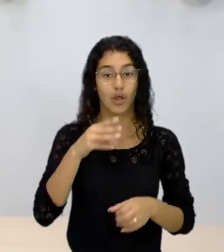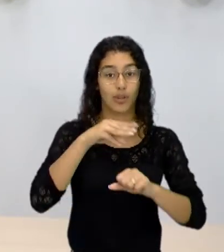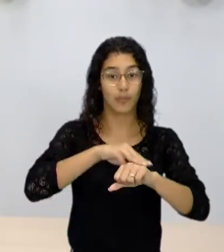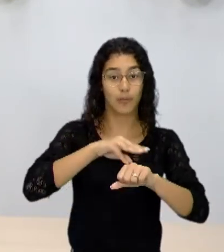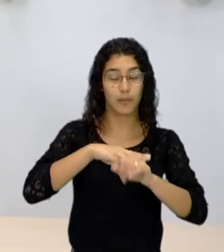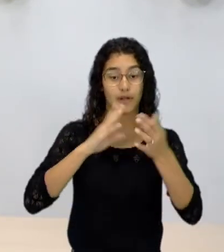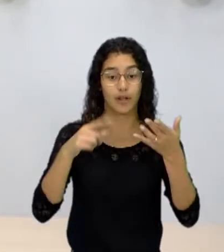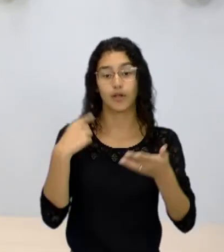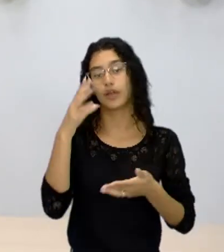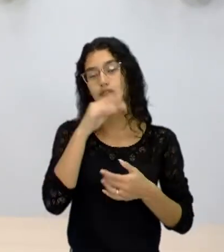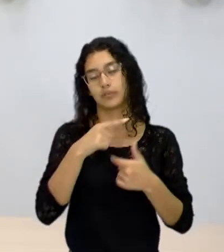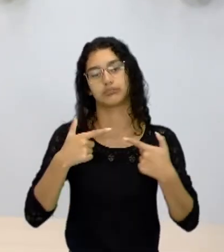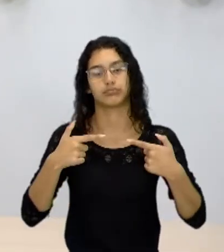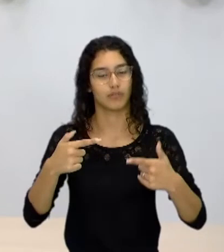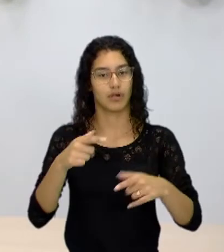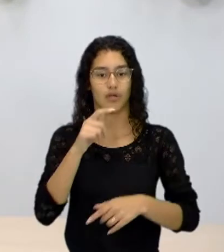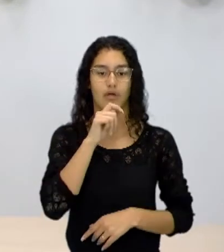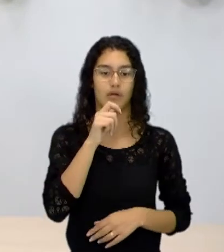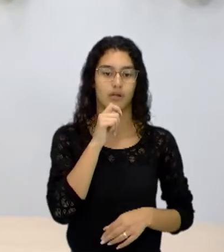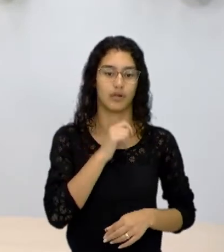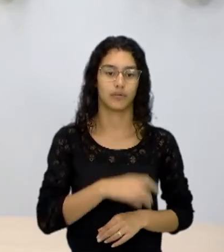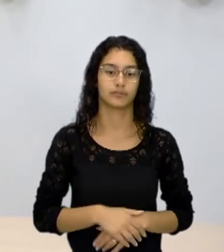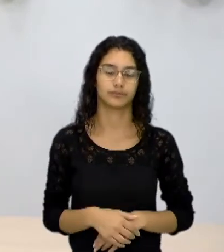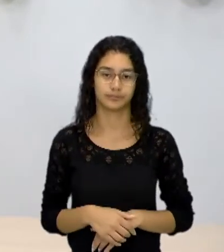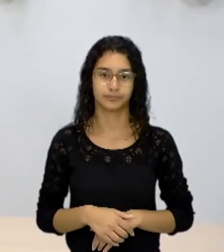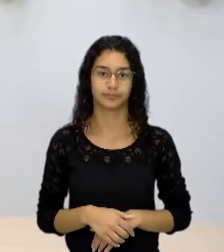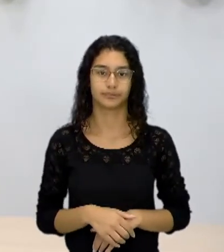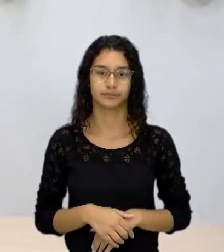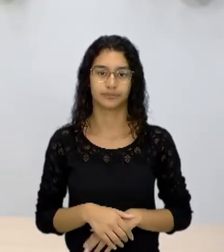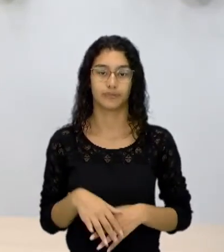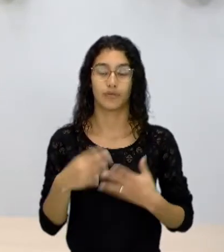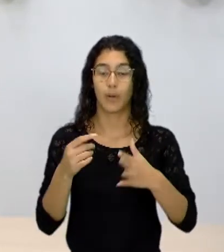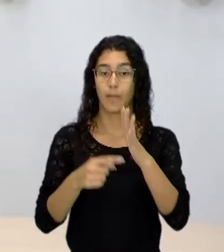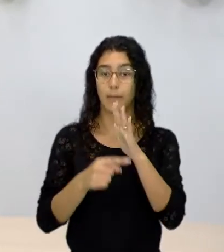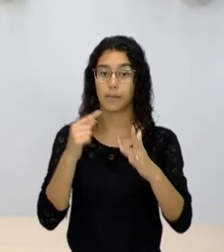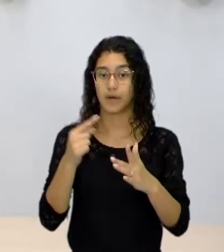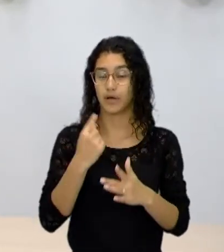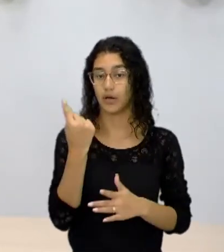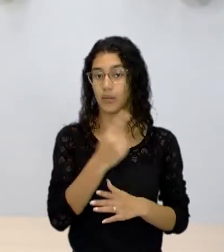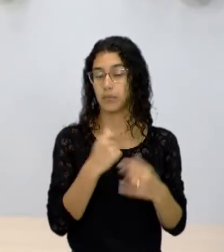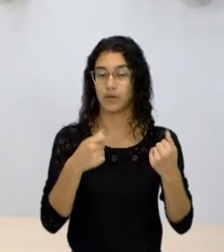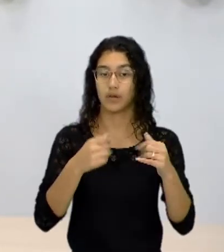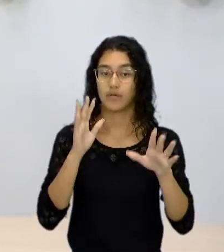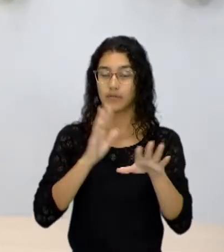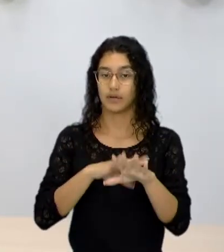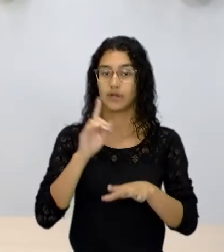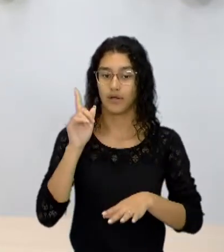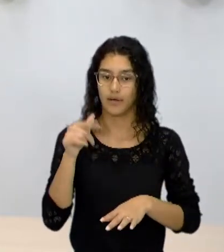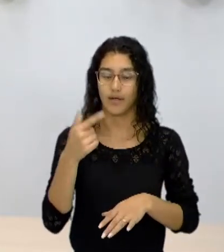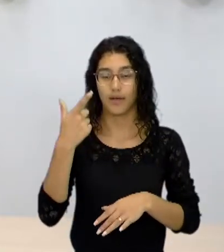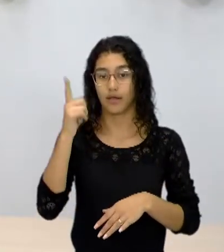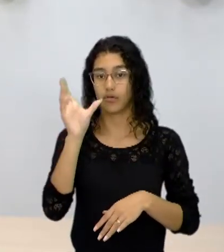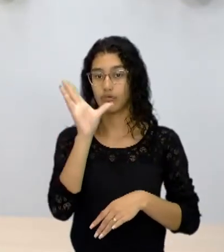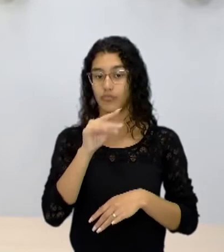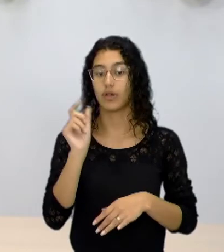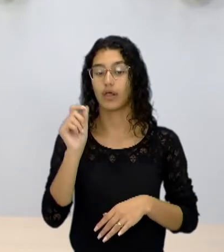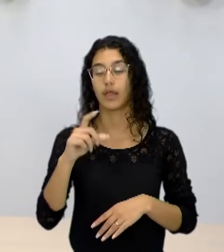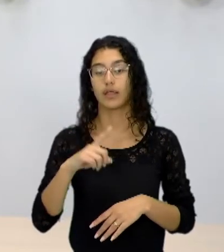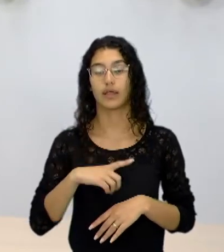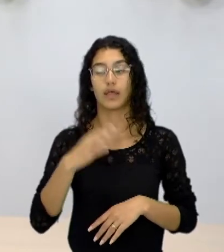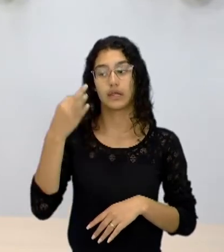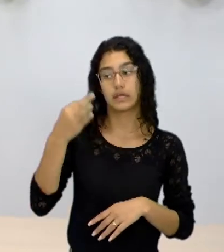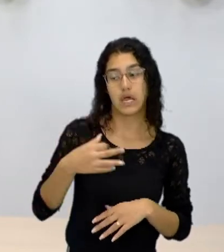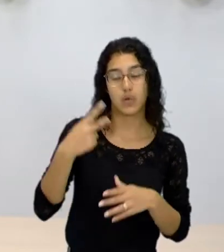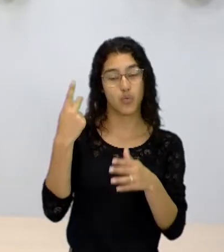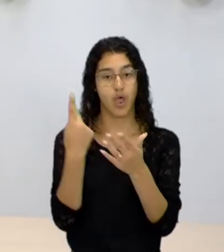a gente ainda fala em guerra, né? É um absurdo. Então, a primeira coisa que eu acho que a gente tem que abordar é isso, antes de falar de quem tem ou não tem razão, porque